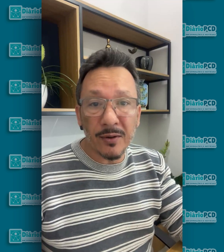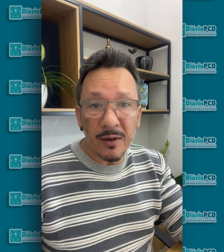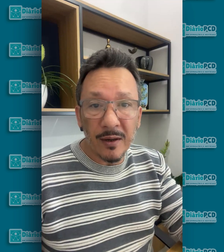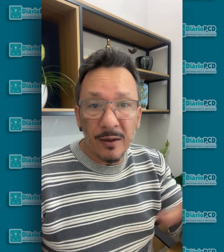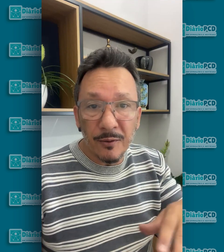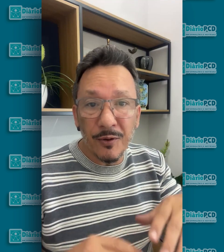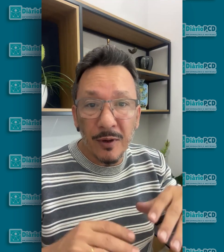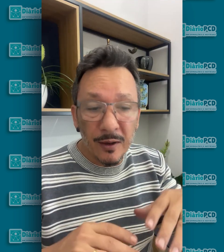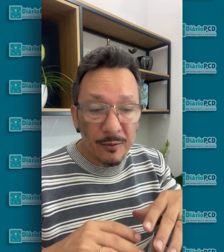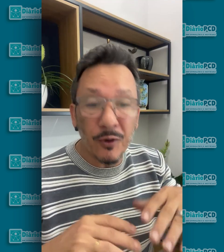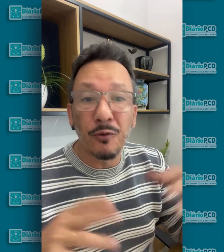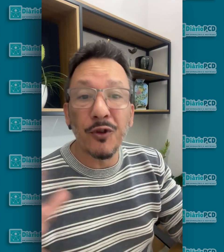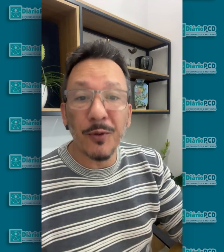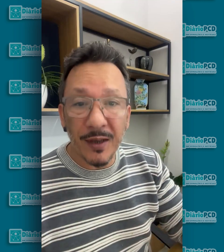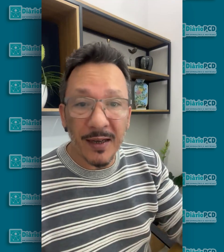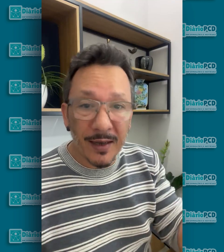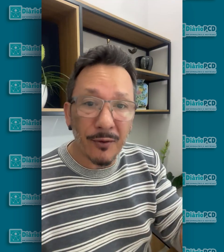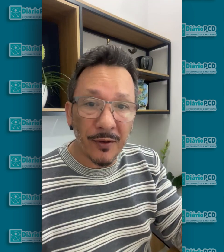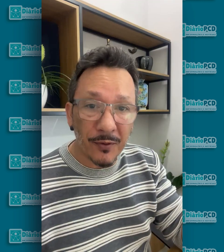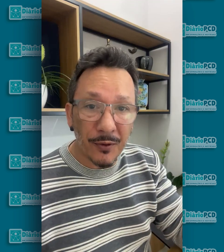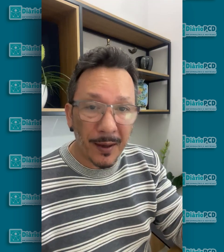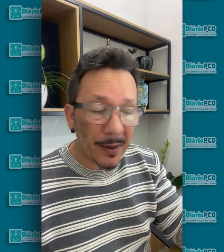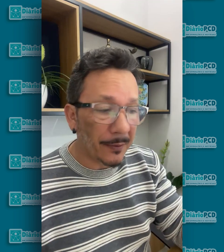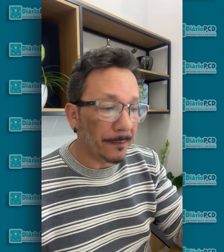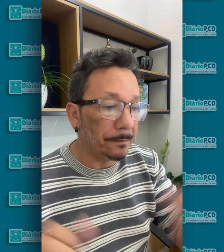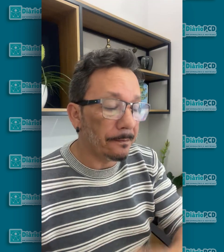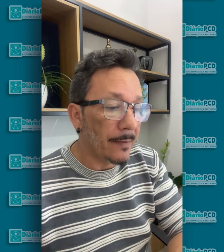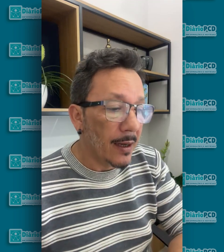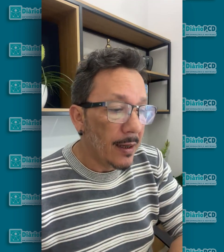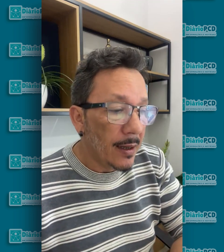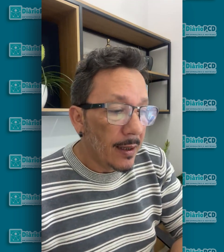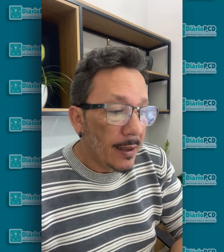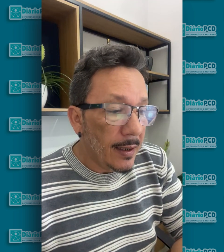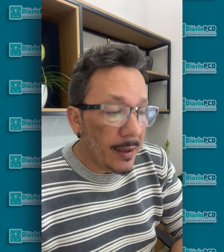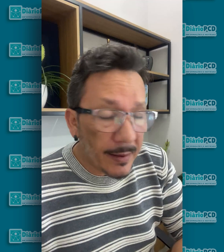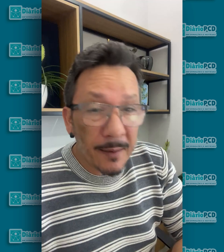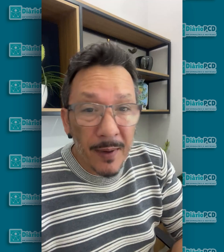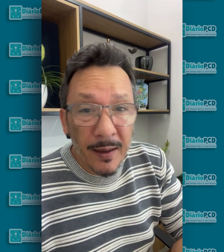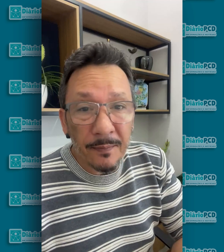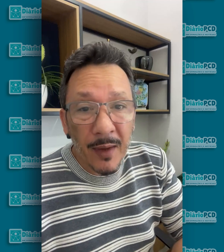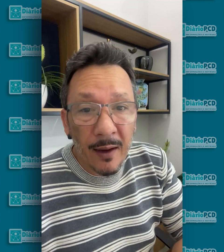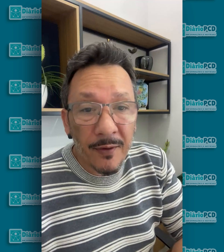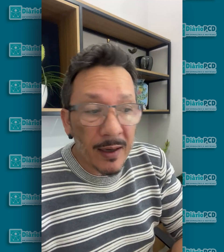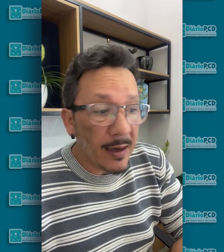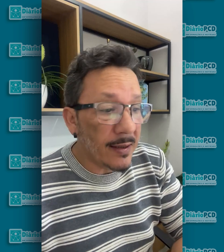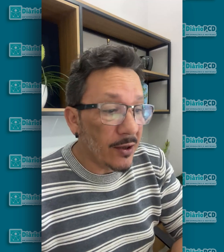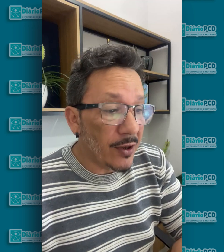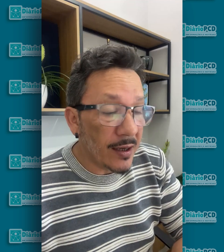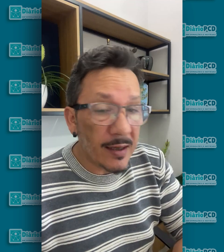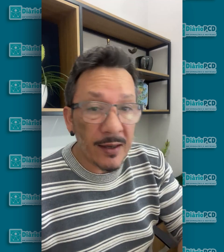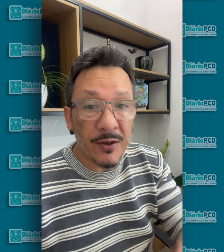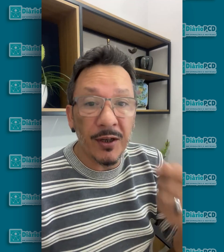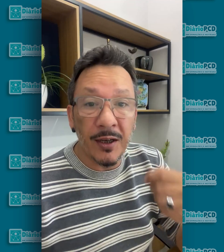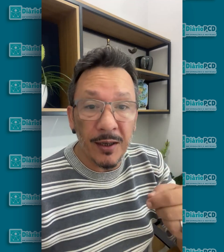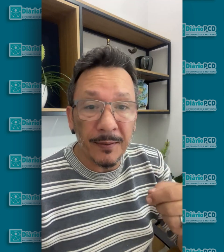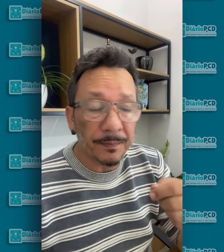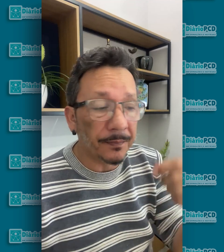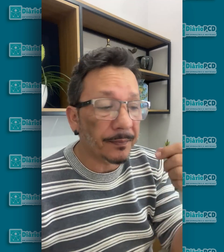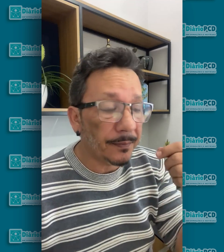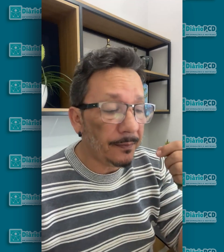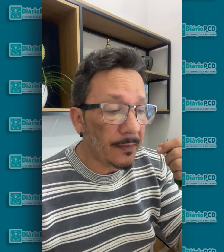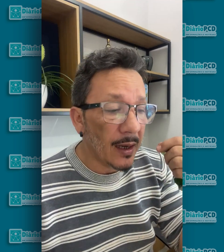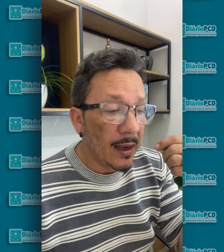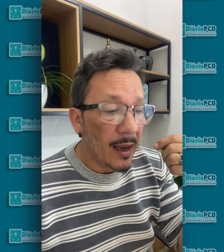3 anos, nos últimos 3 anos de funcionamento. E também havia a exigência de